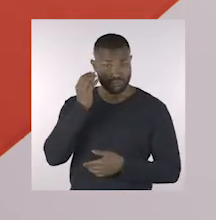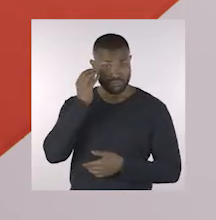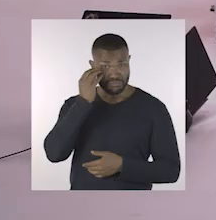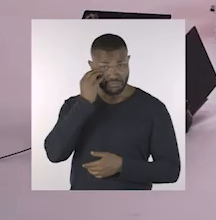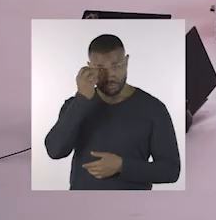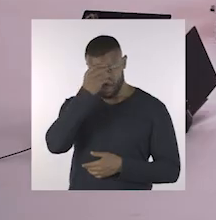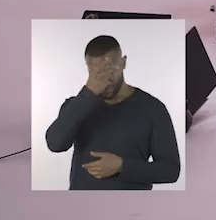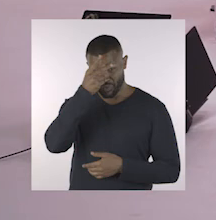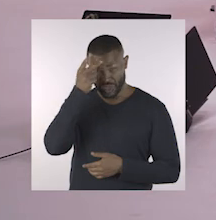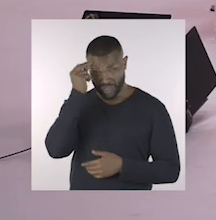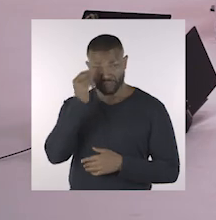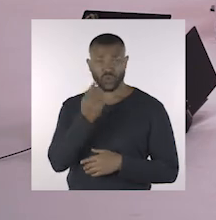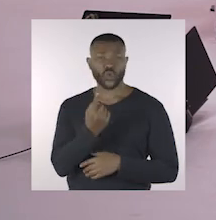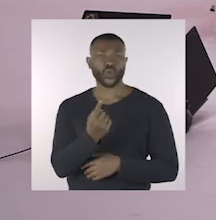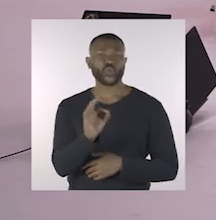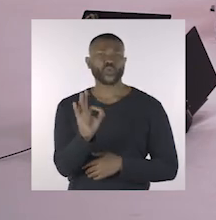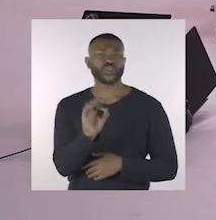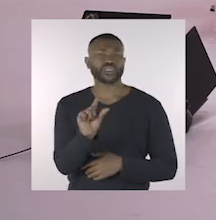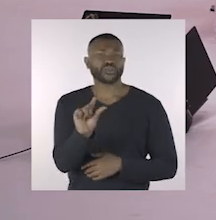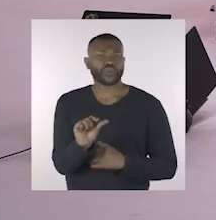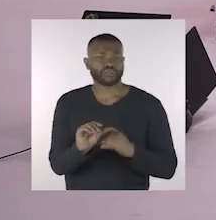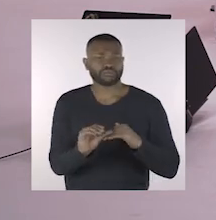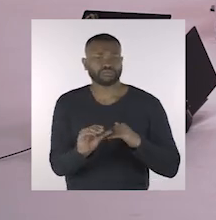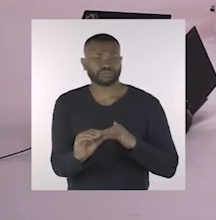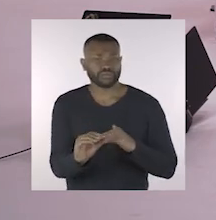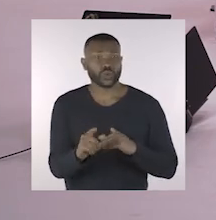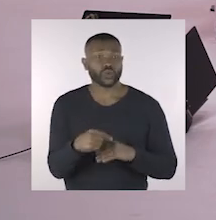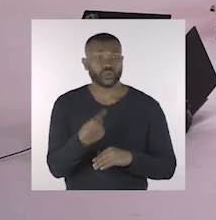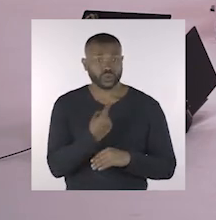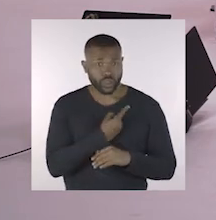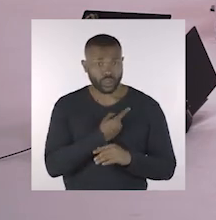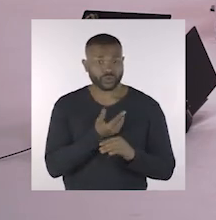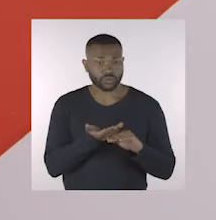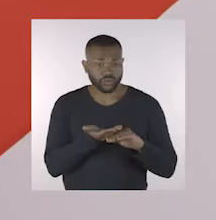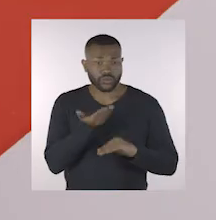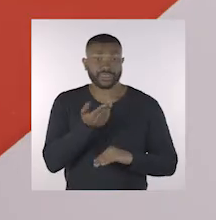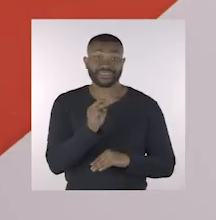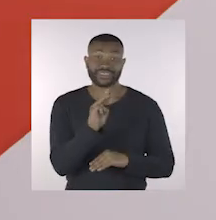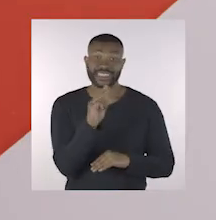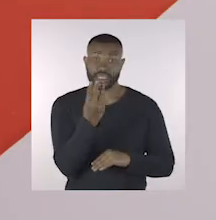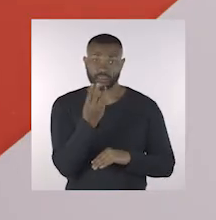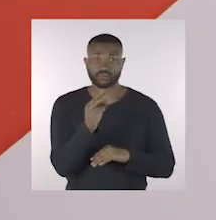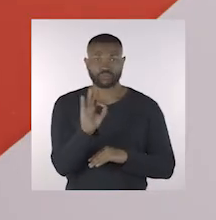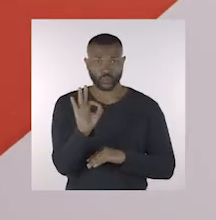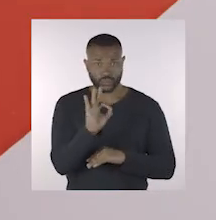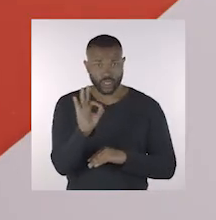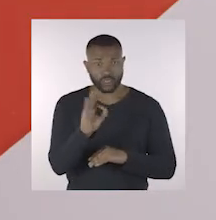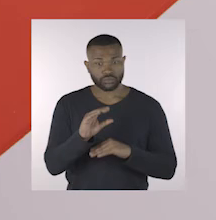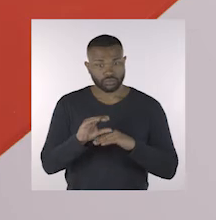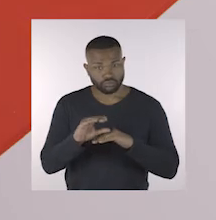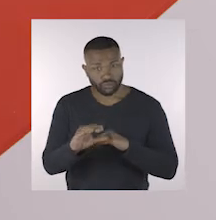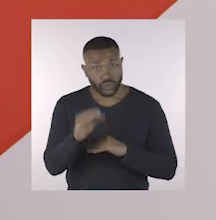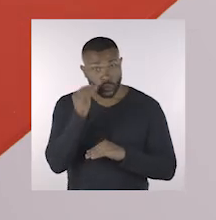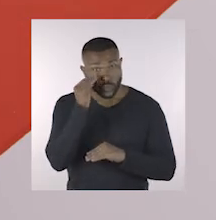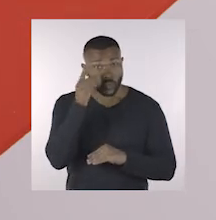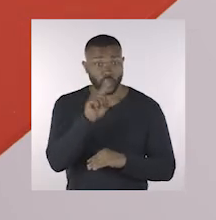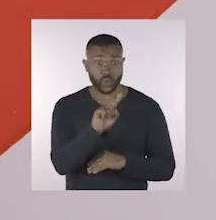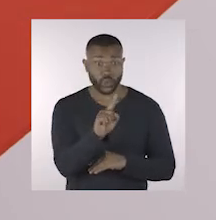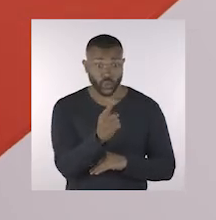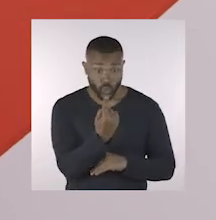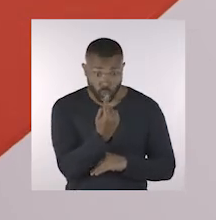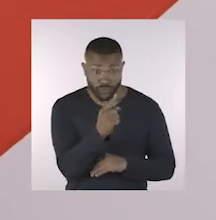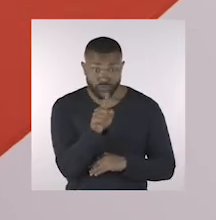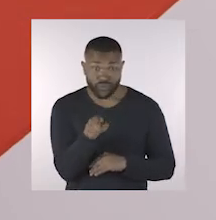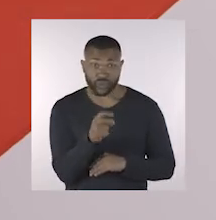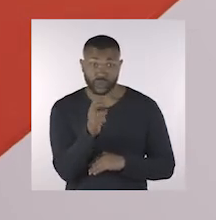o atual prefeito ele está destinando menos um puxando orçamento nós vamos ampliar para três por cento orçamento da cultura e um